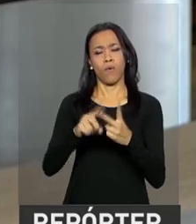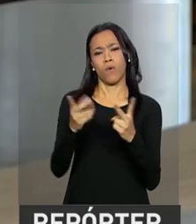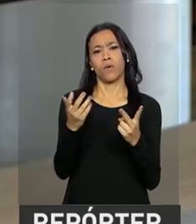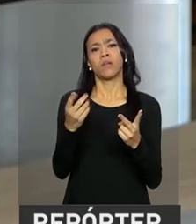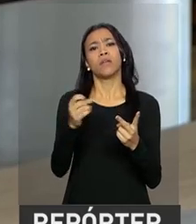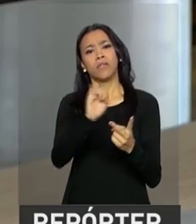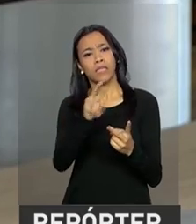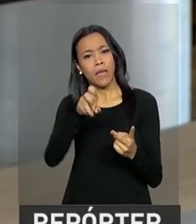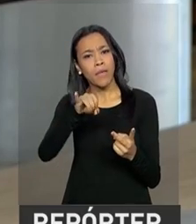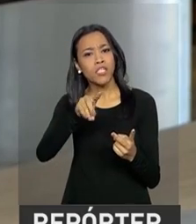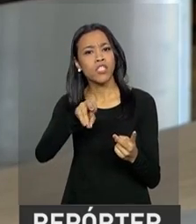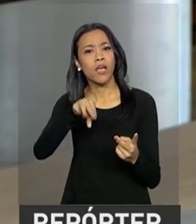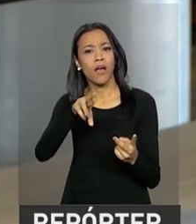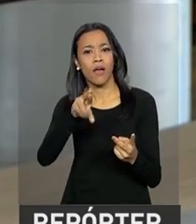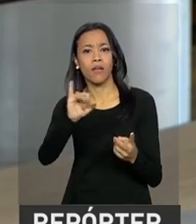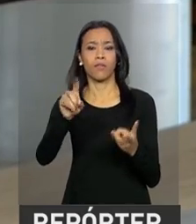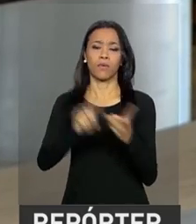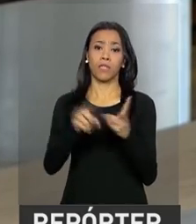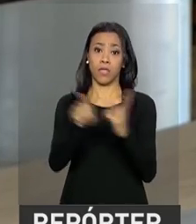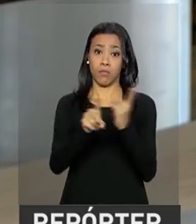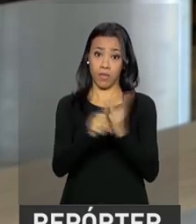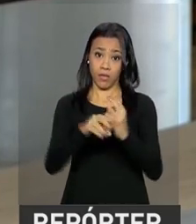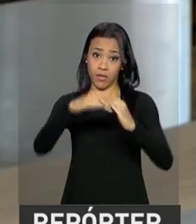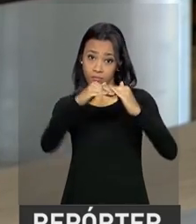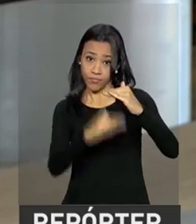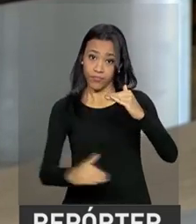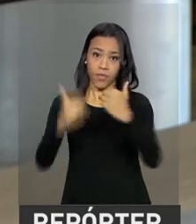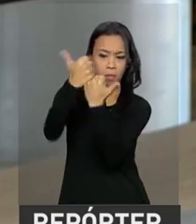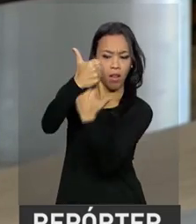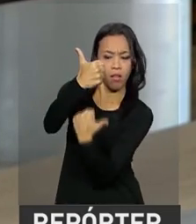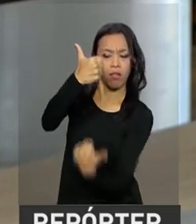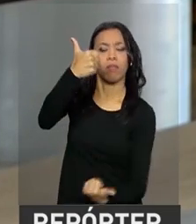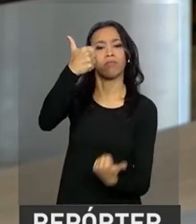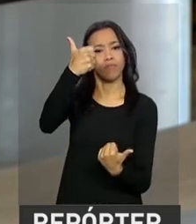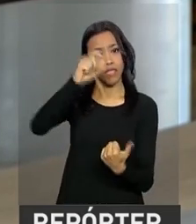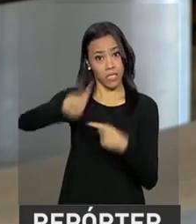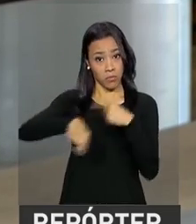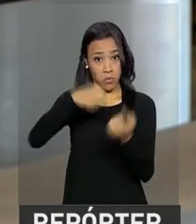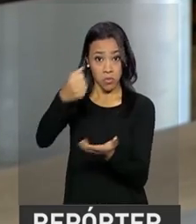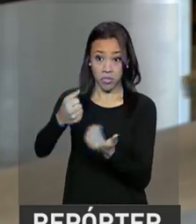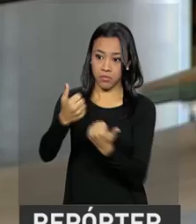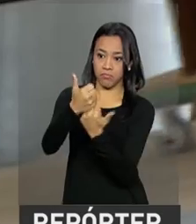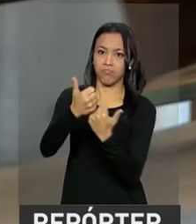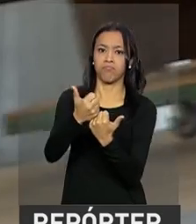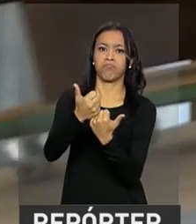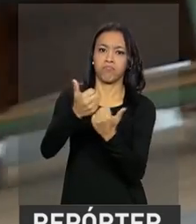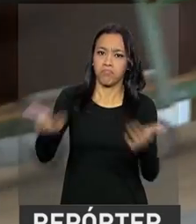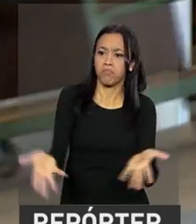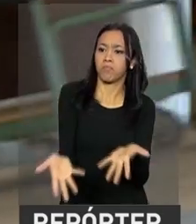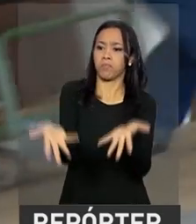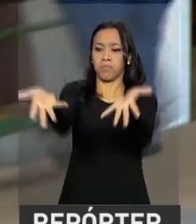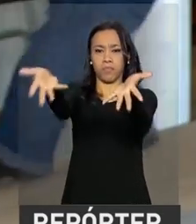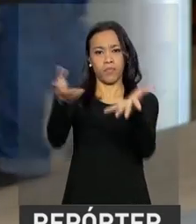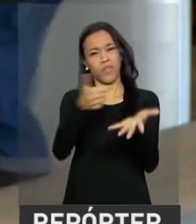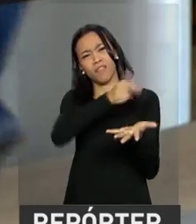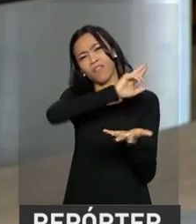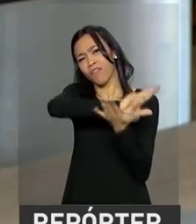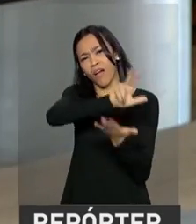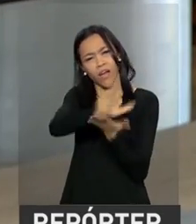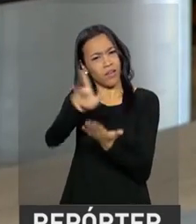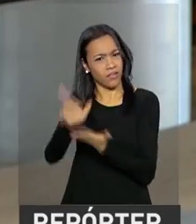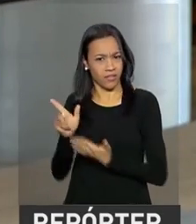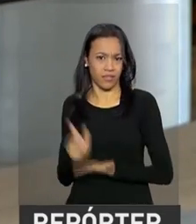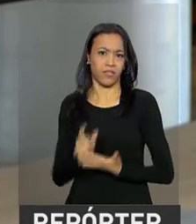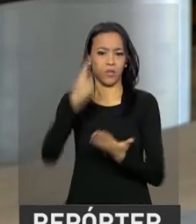também subalternos e ainda eh promover oficiais a postos superiores entre outras ações essa